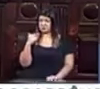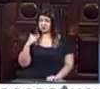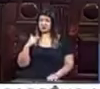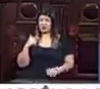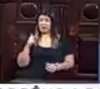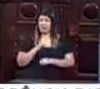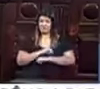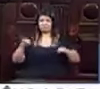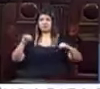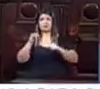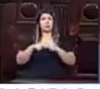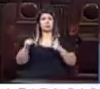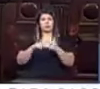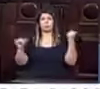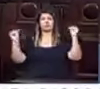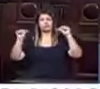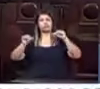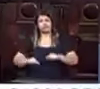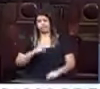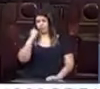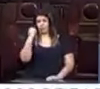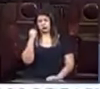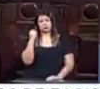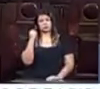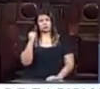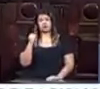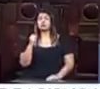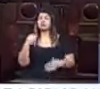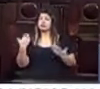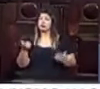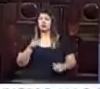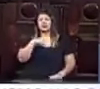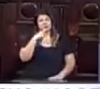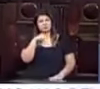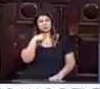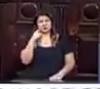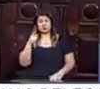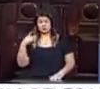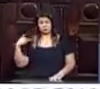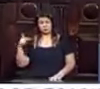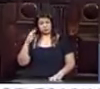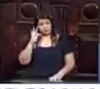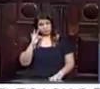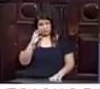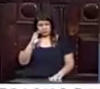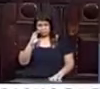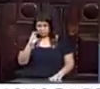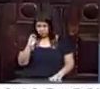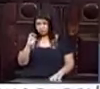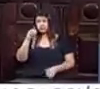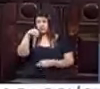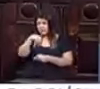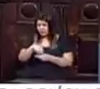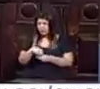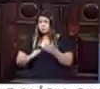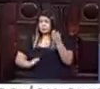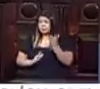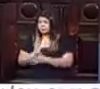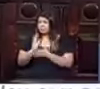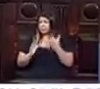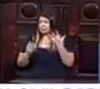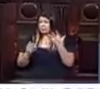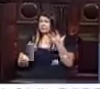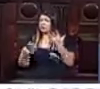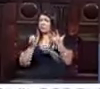É impossível, senhoras e senhores, é impossível que o Tribunal de Contas vote pela aprovação